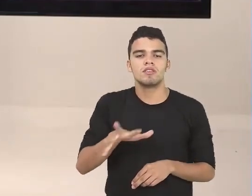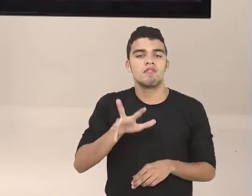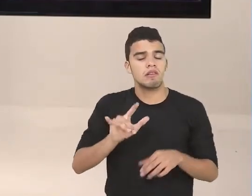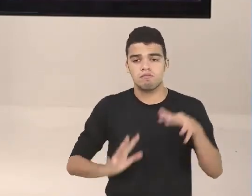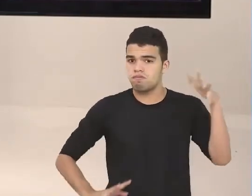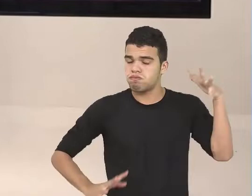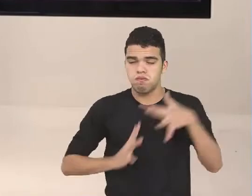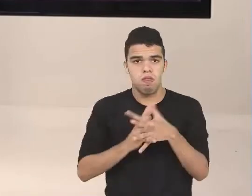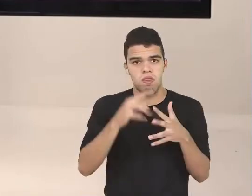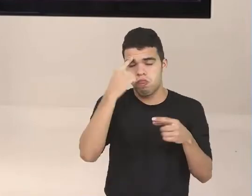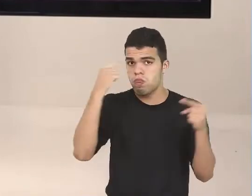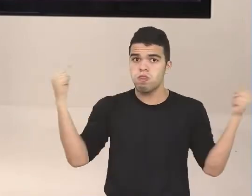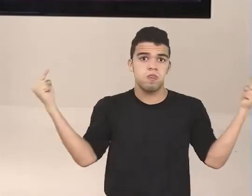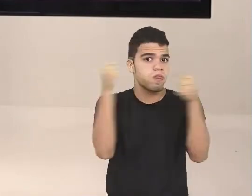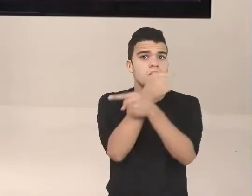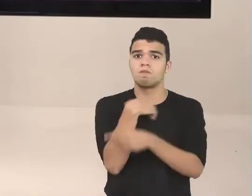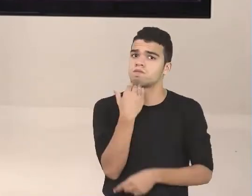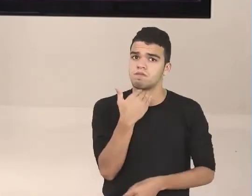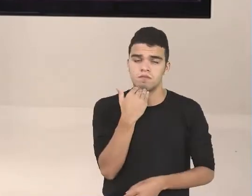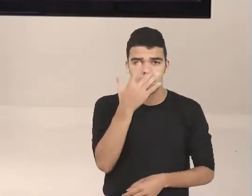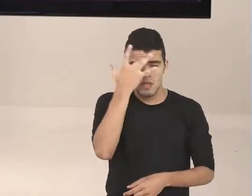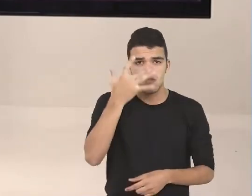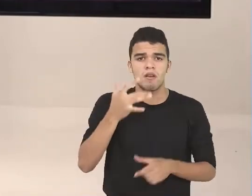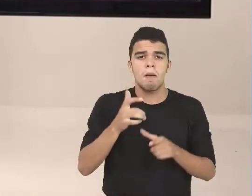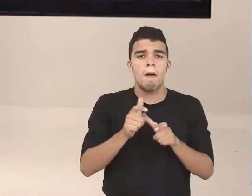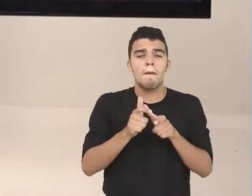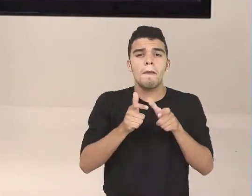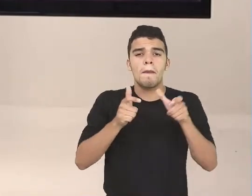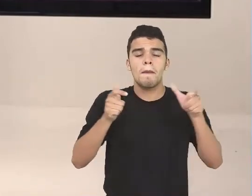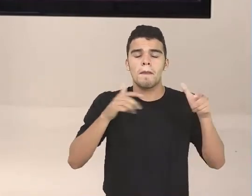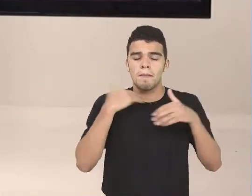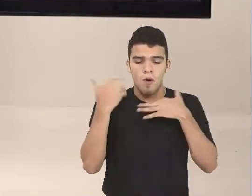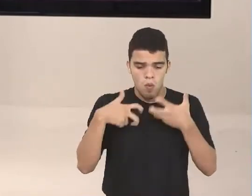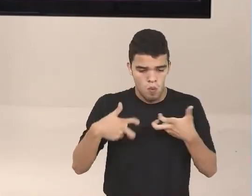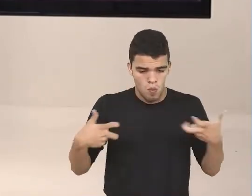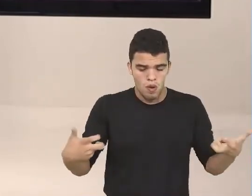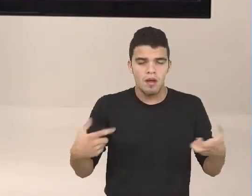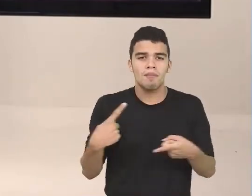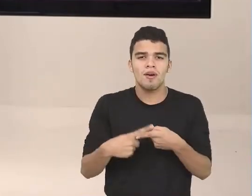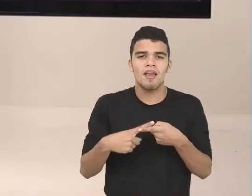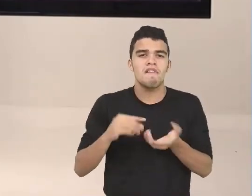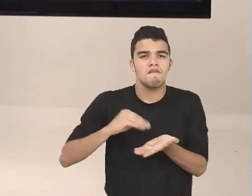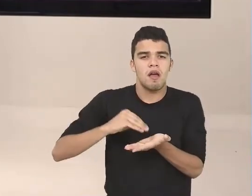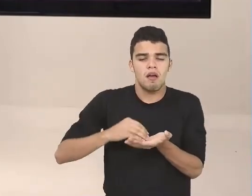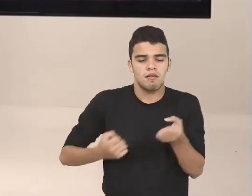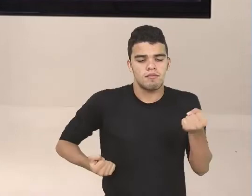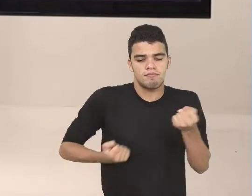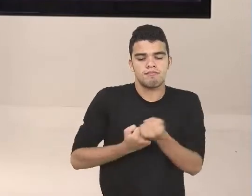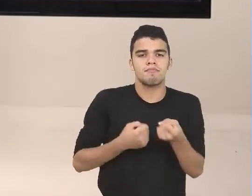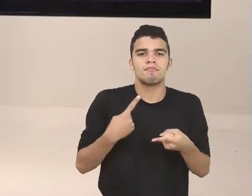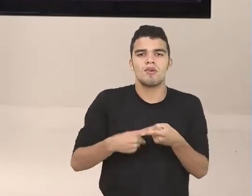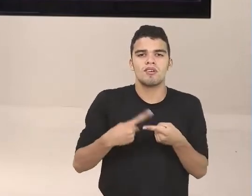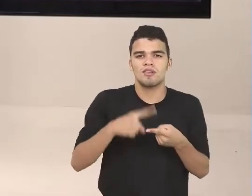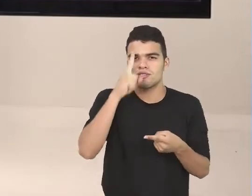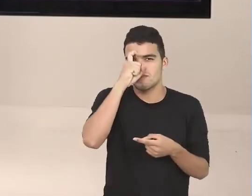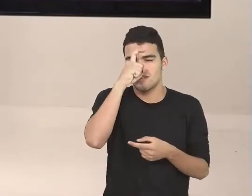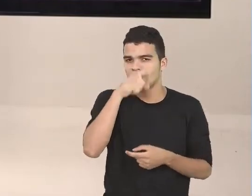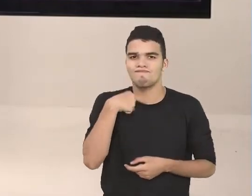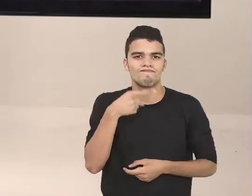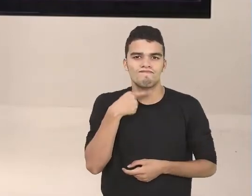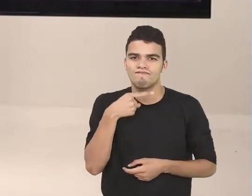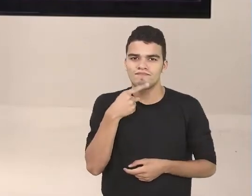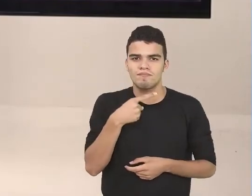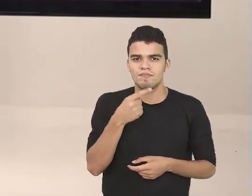seja, não vai dar conta. Pessoas vão morrer por falta de assistência, justamente porque o hospital não vai dar conta de receber tanta gente